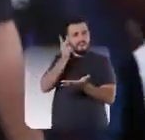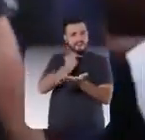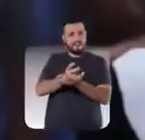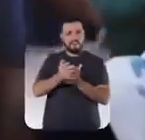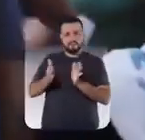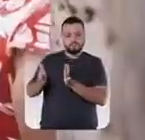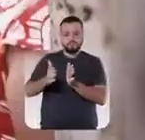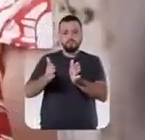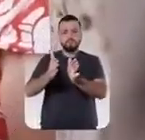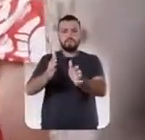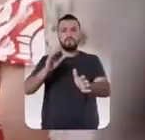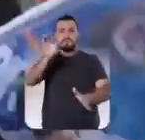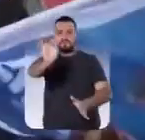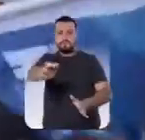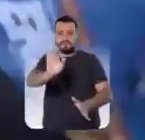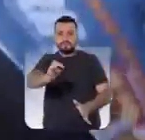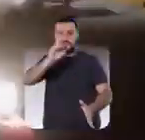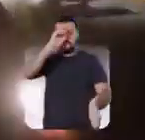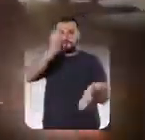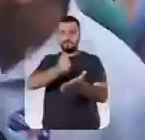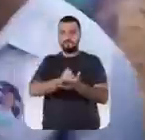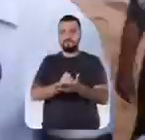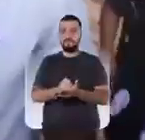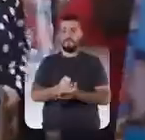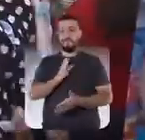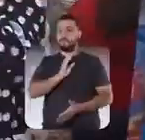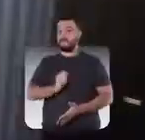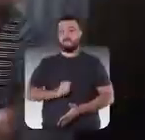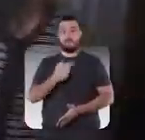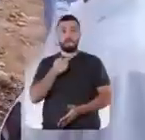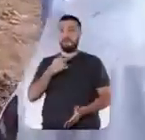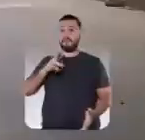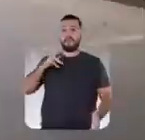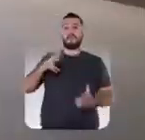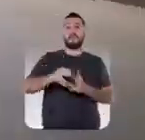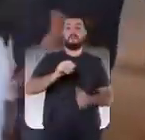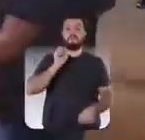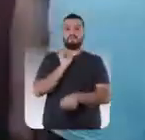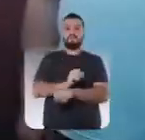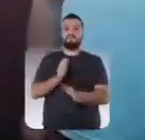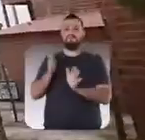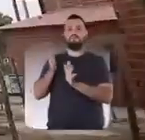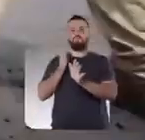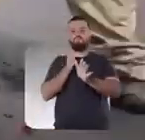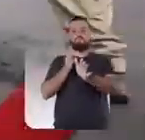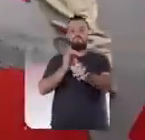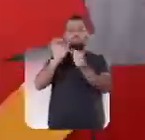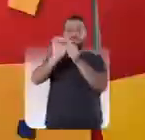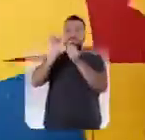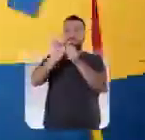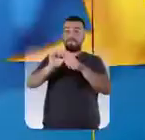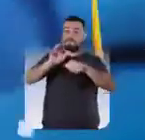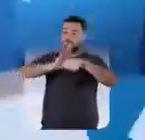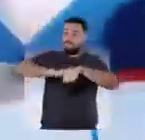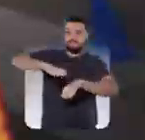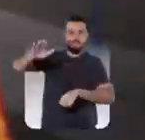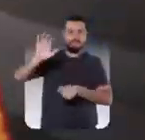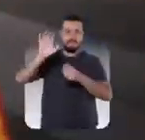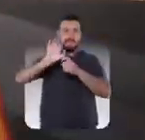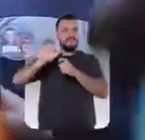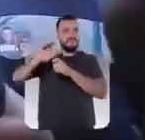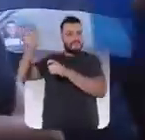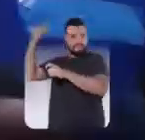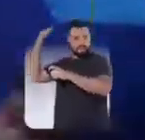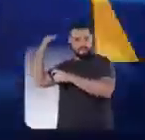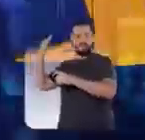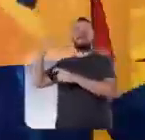continuar. Eu já tô decidido para Balsas não parar. Seguir em frente para fazer mais. Eric